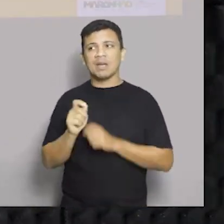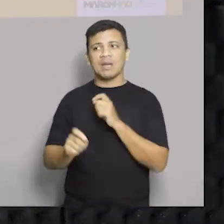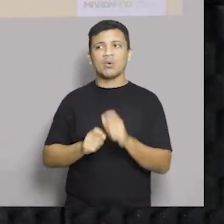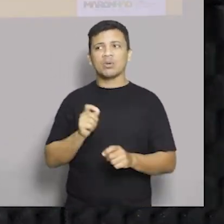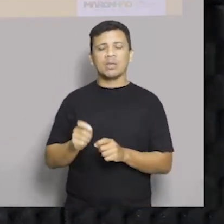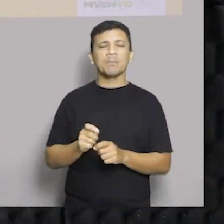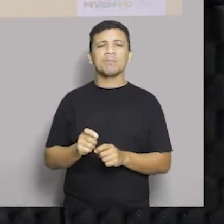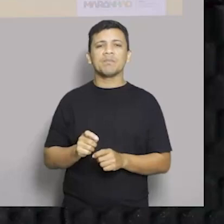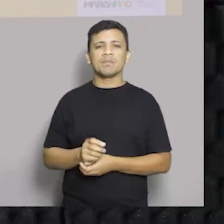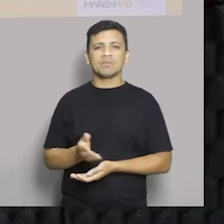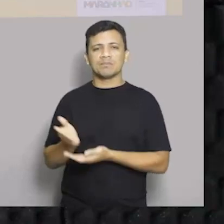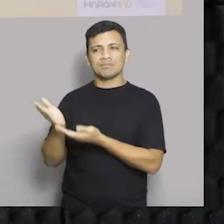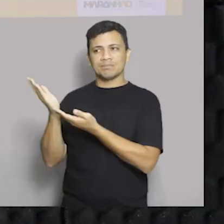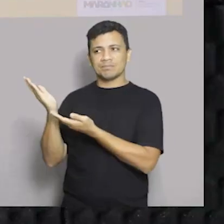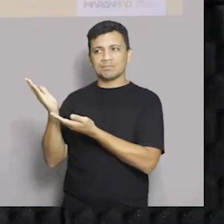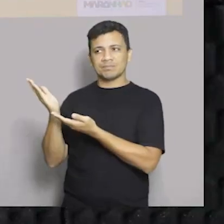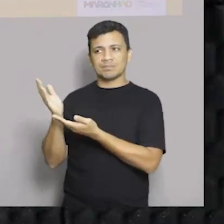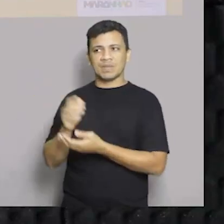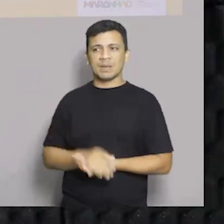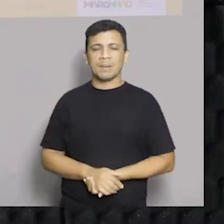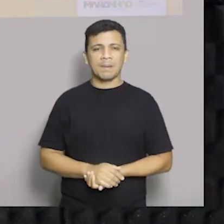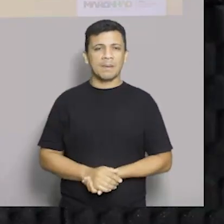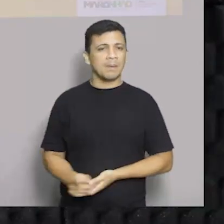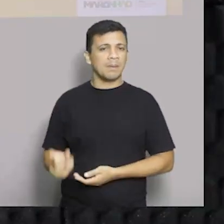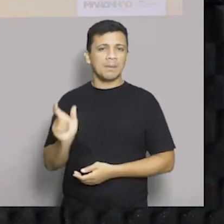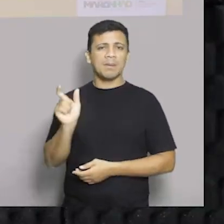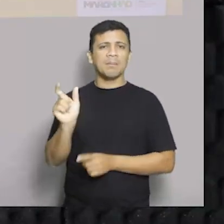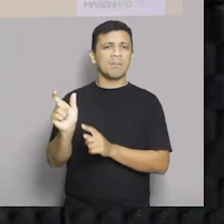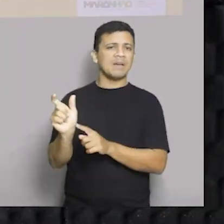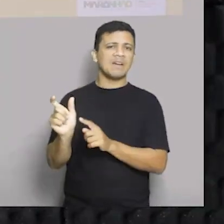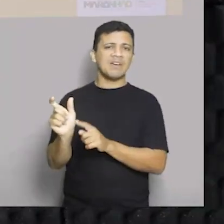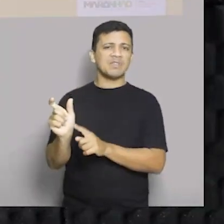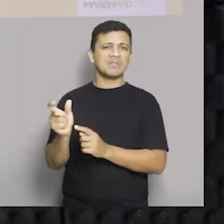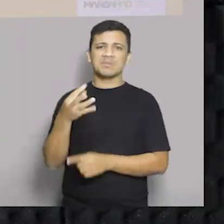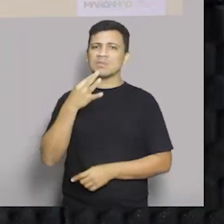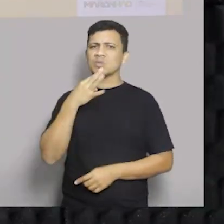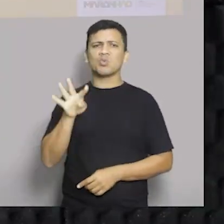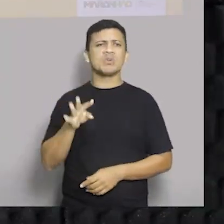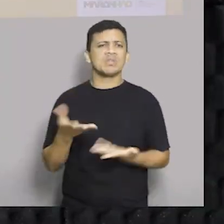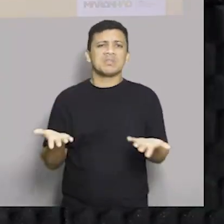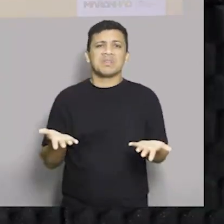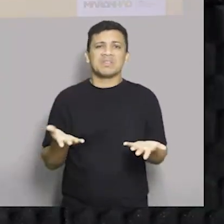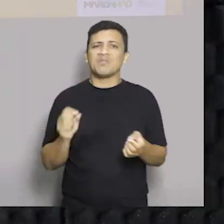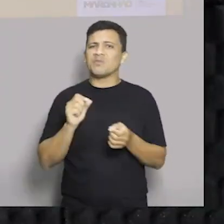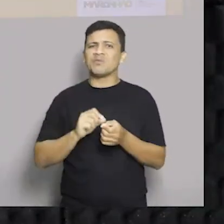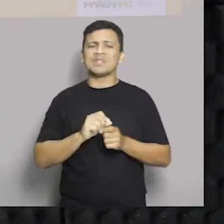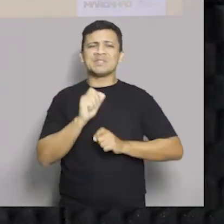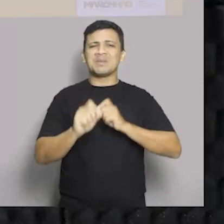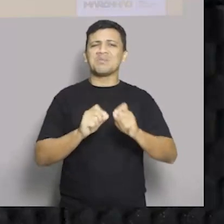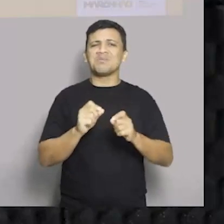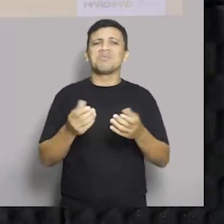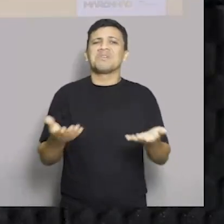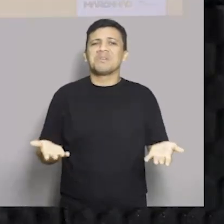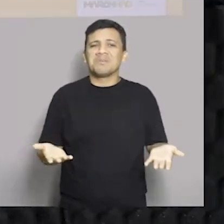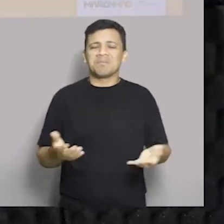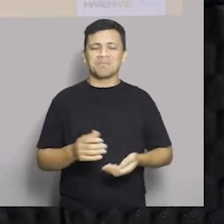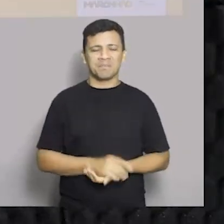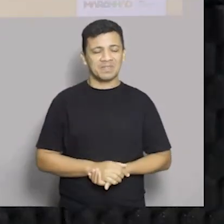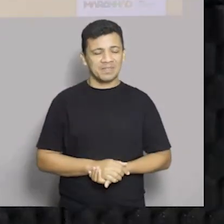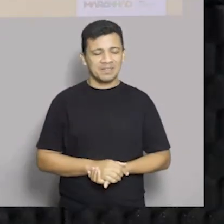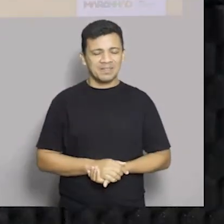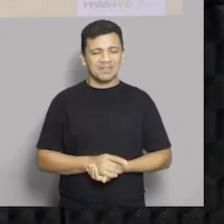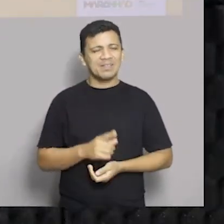de unknown words. Então, o que eu faço com essas palavras que são desconhecidas? Na maioria